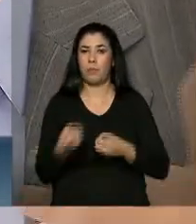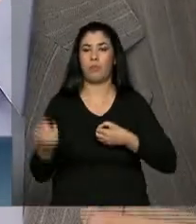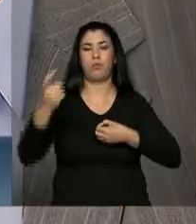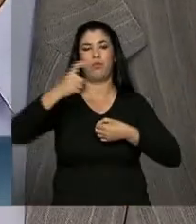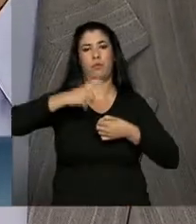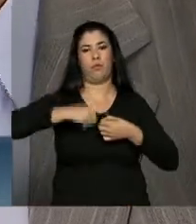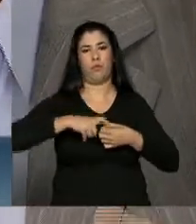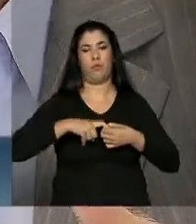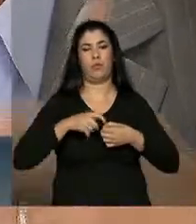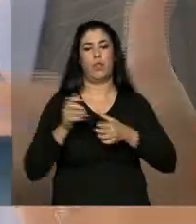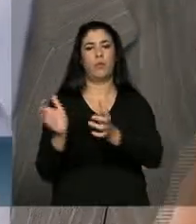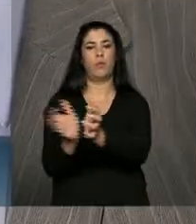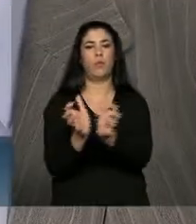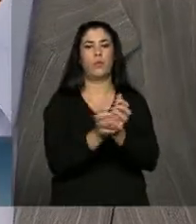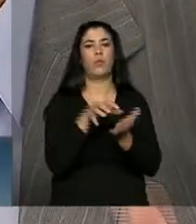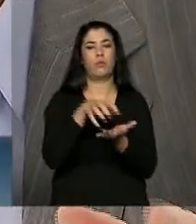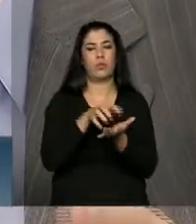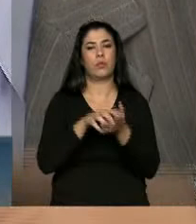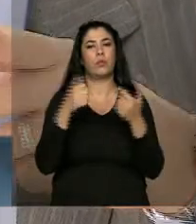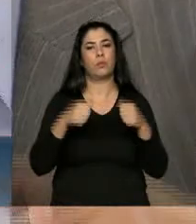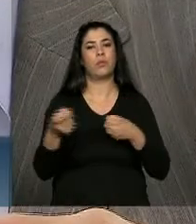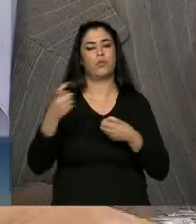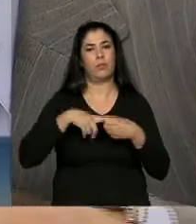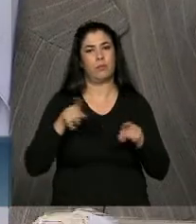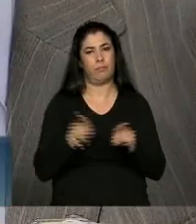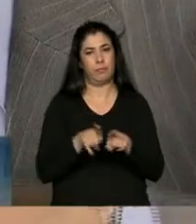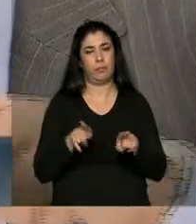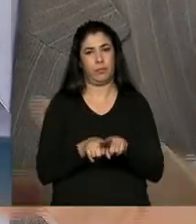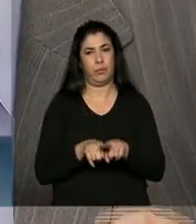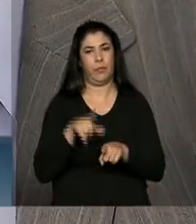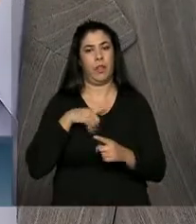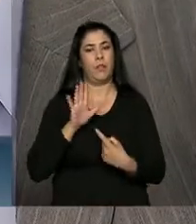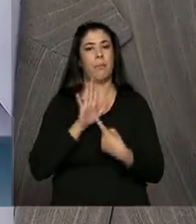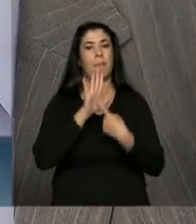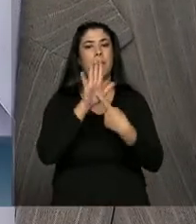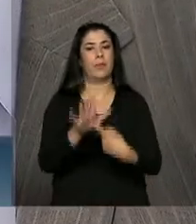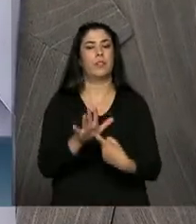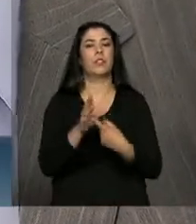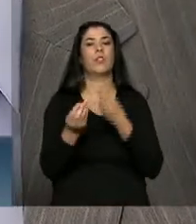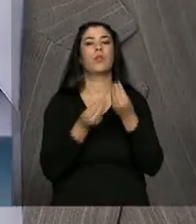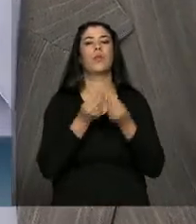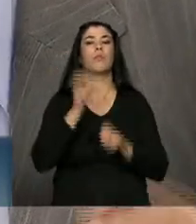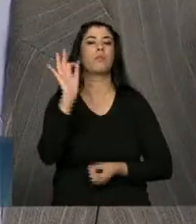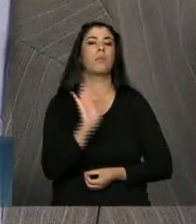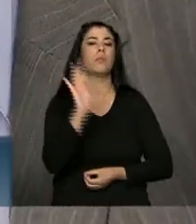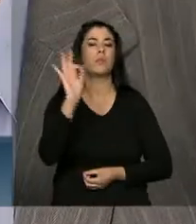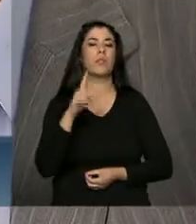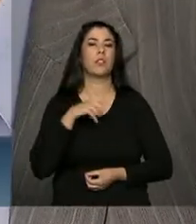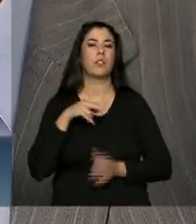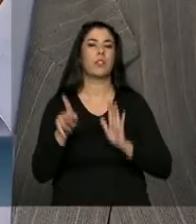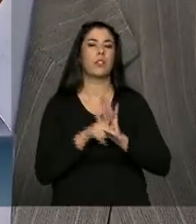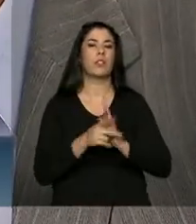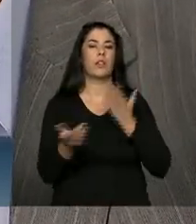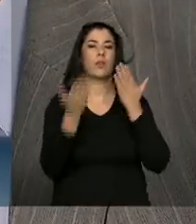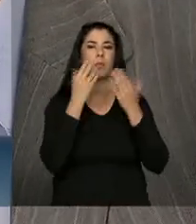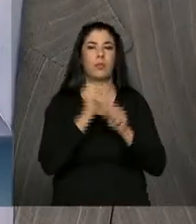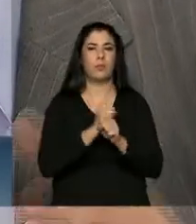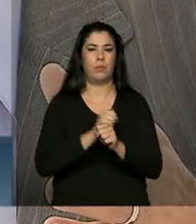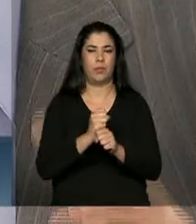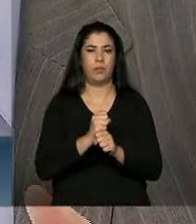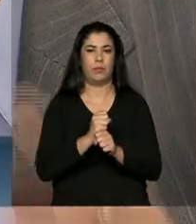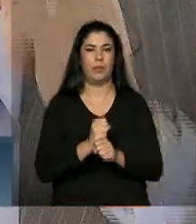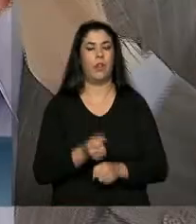dessas concessionárias caso seja necessário também com indicadores e índices que sejam medidos